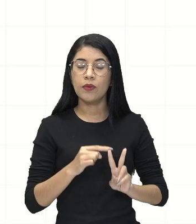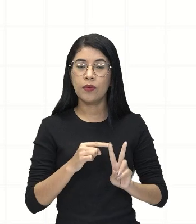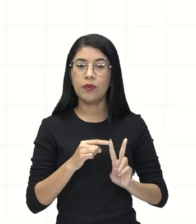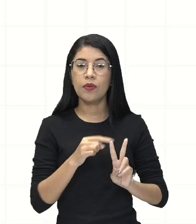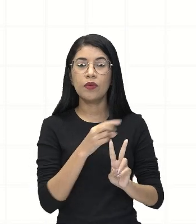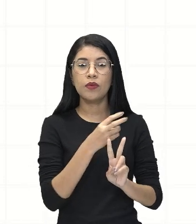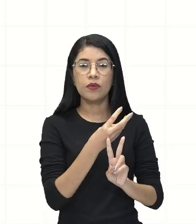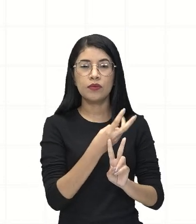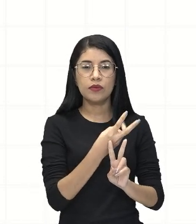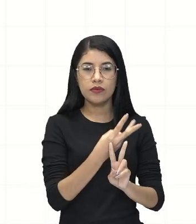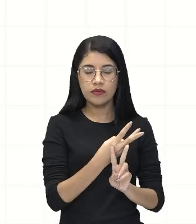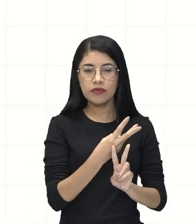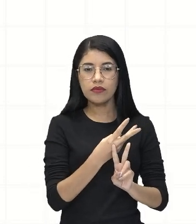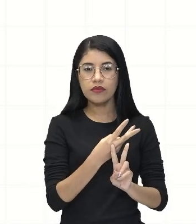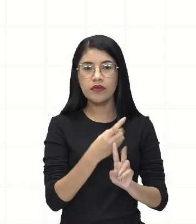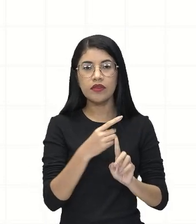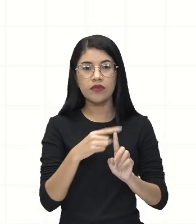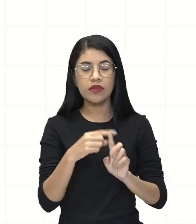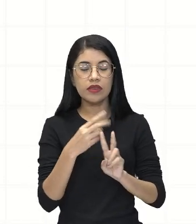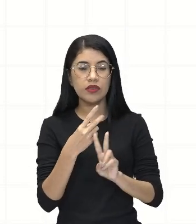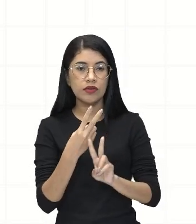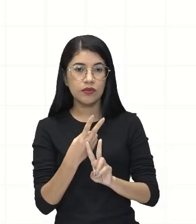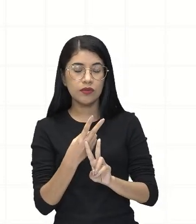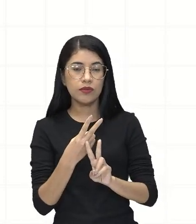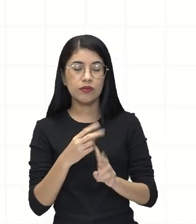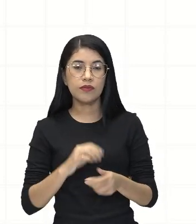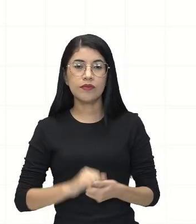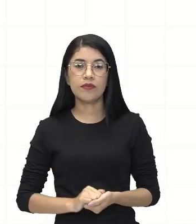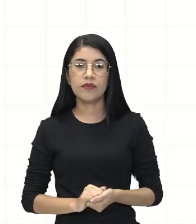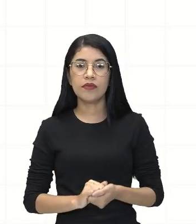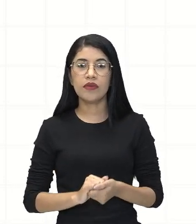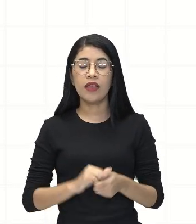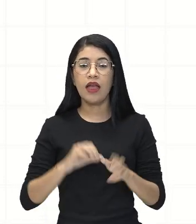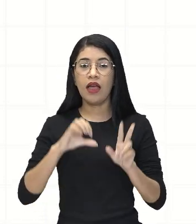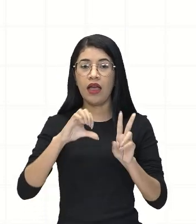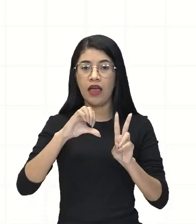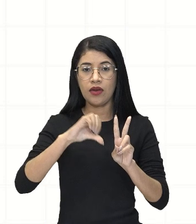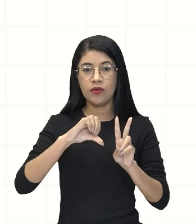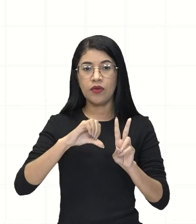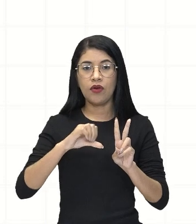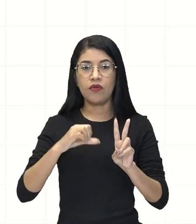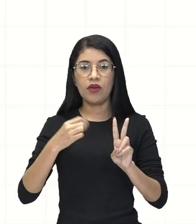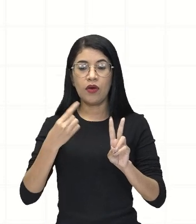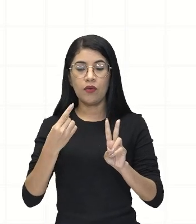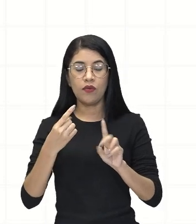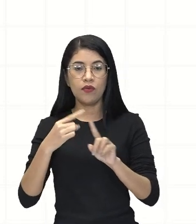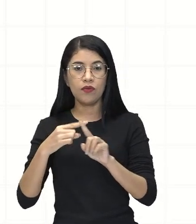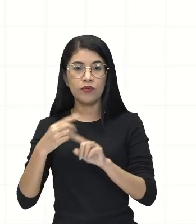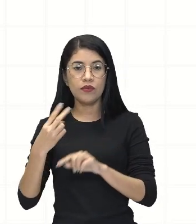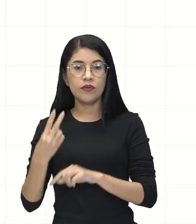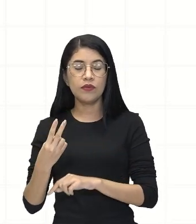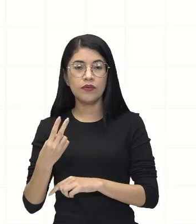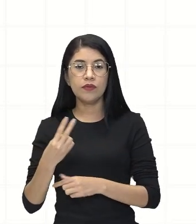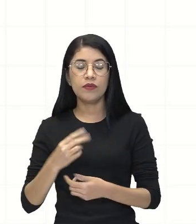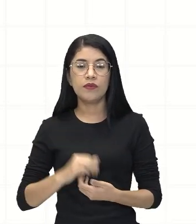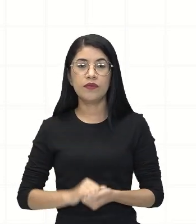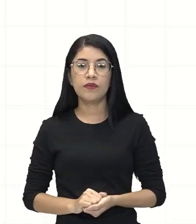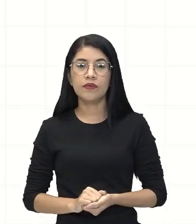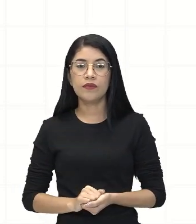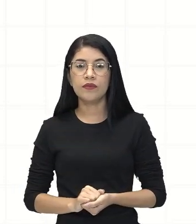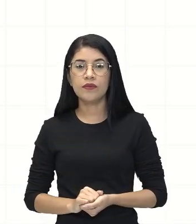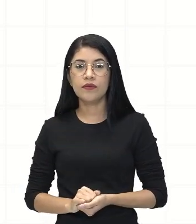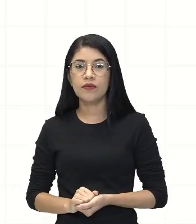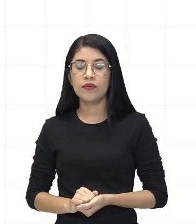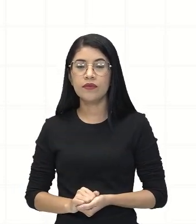Aqui, o expoente do 9 é 1. Então, se eu multipliquei o radical por 2, o índice